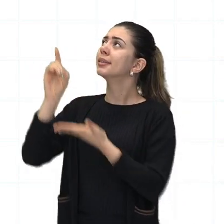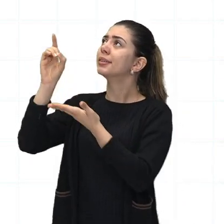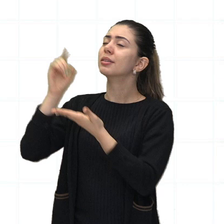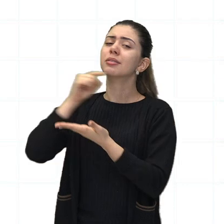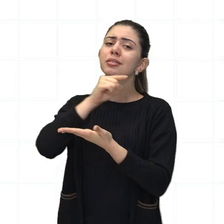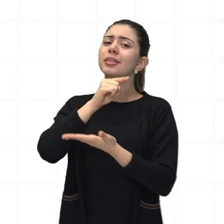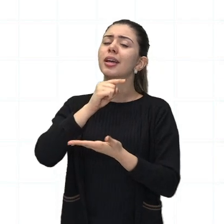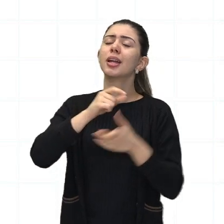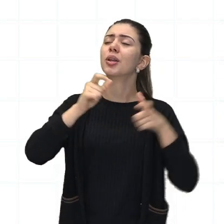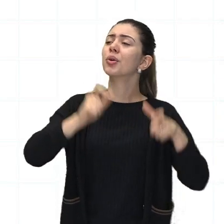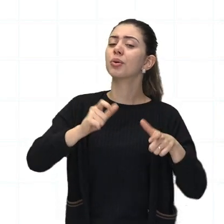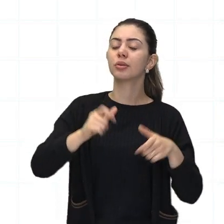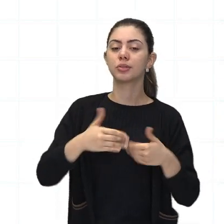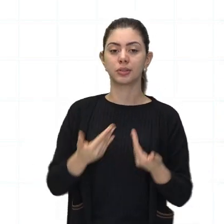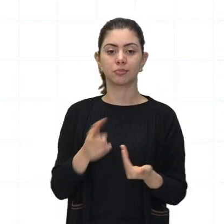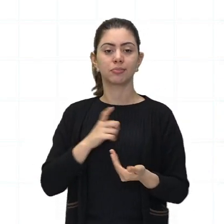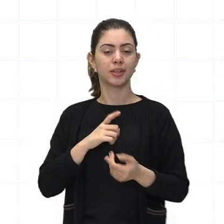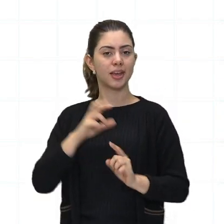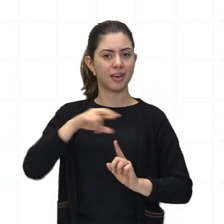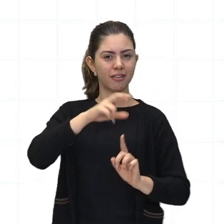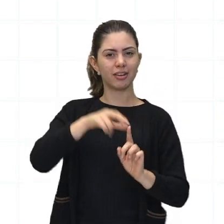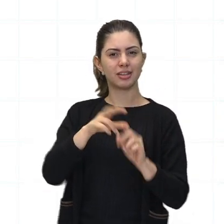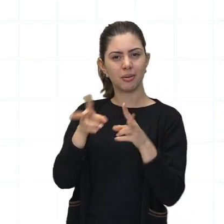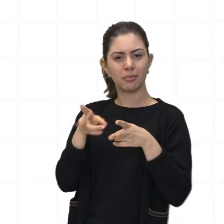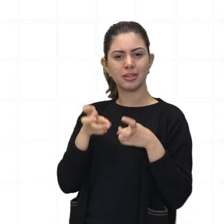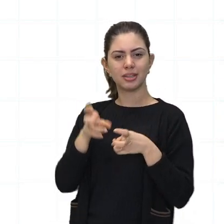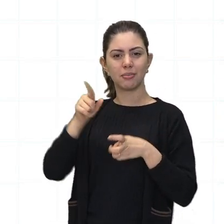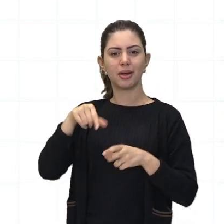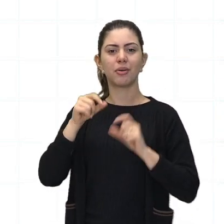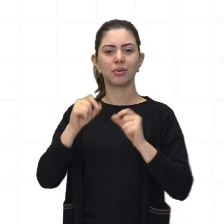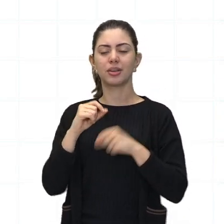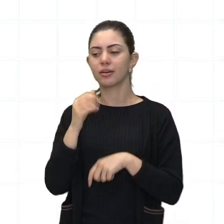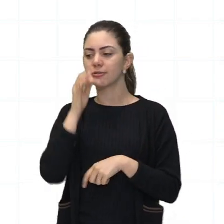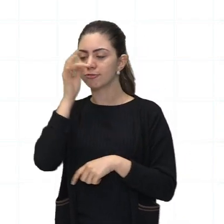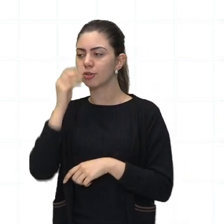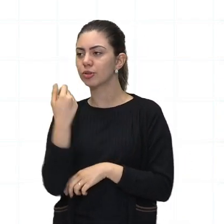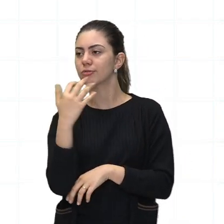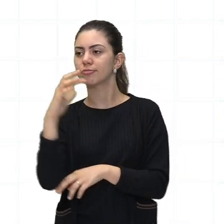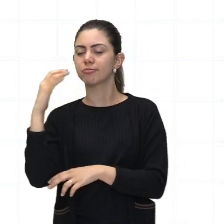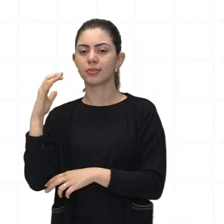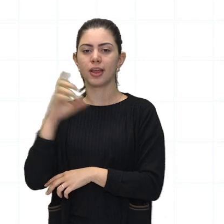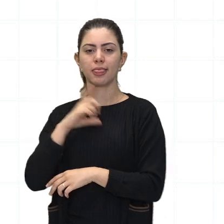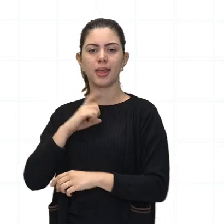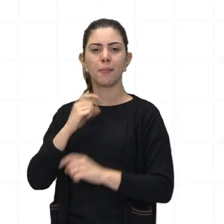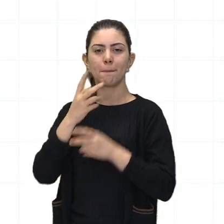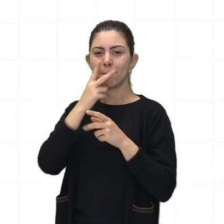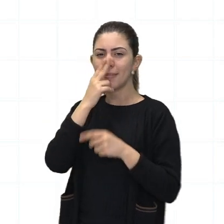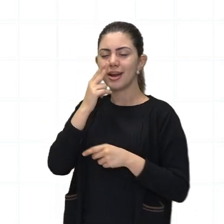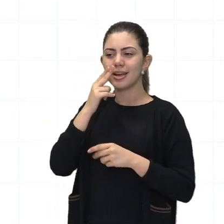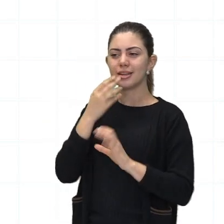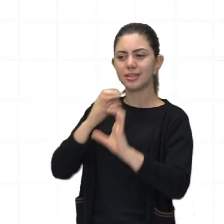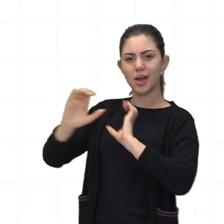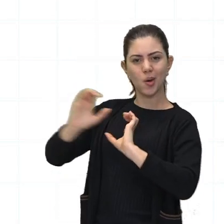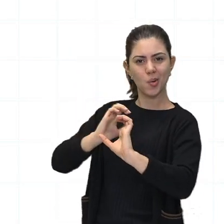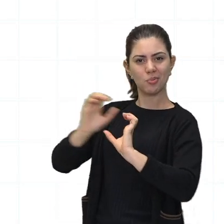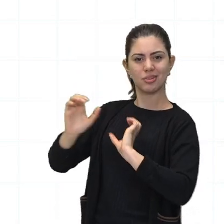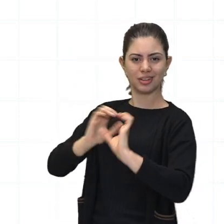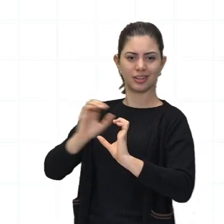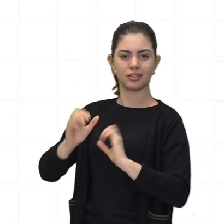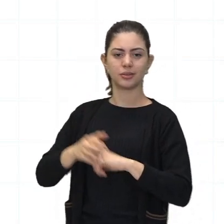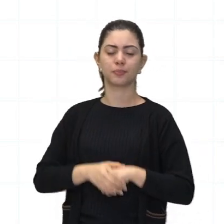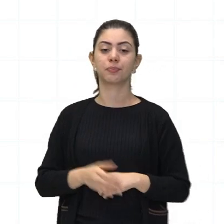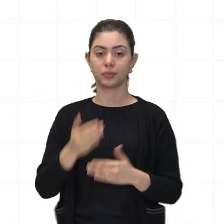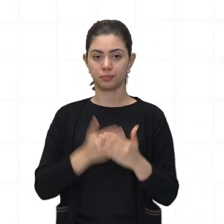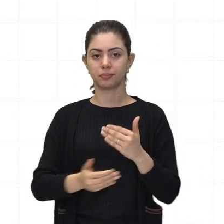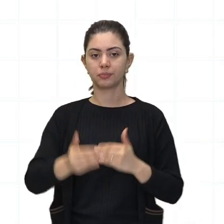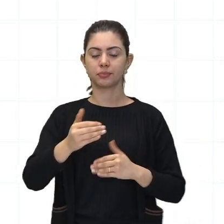ele? Podem ver mais uma referência aí. Flores do verde ramo, também se comunicando com esse elemento da natureza. Continuando o poema, a